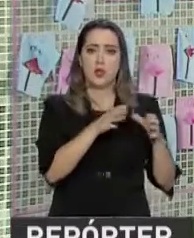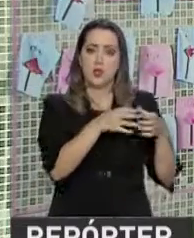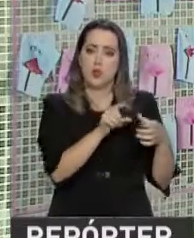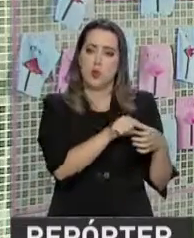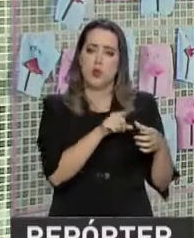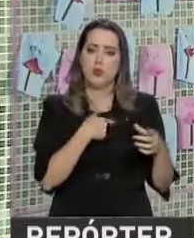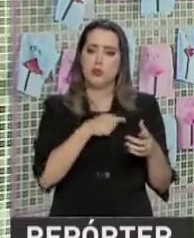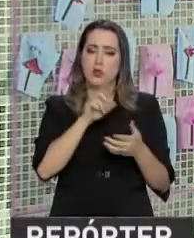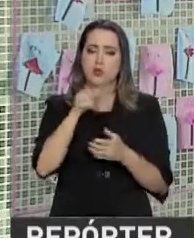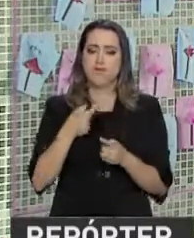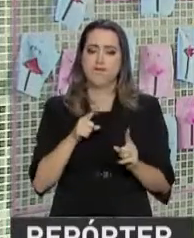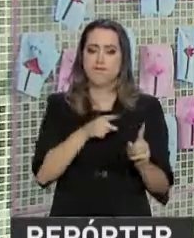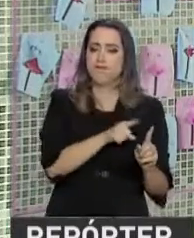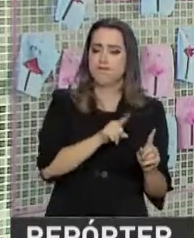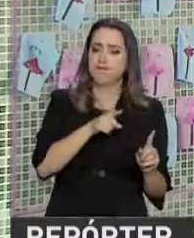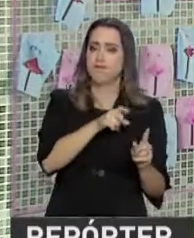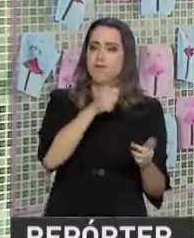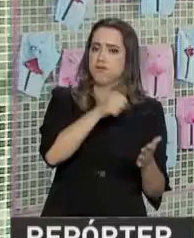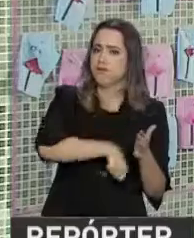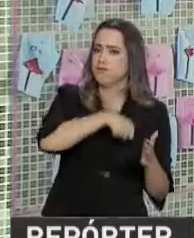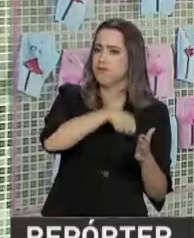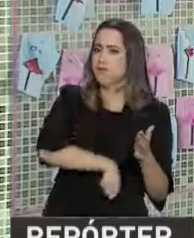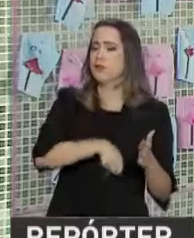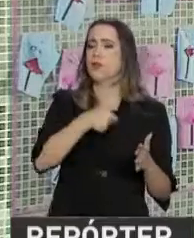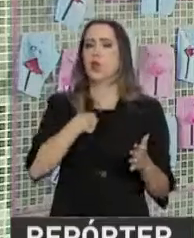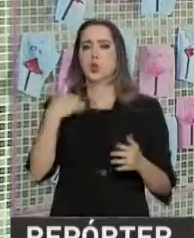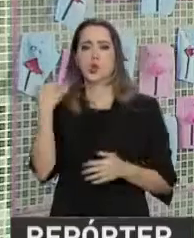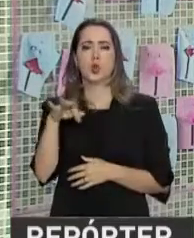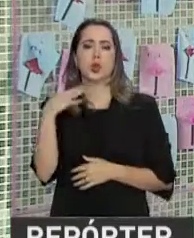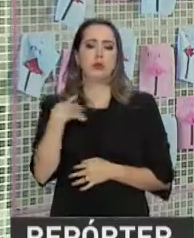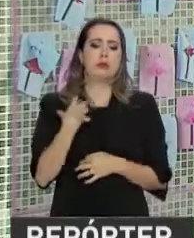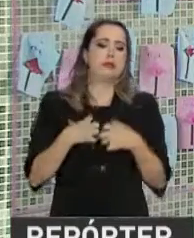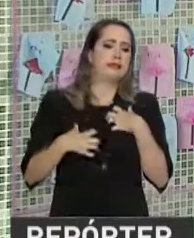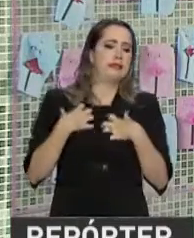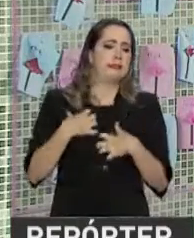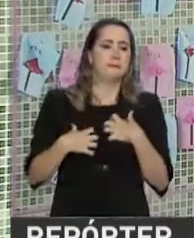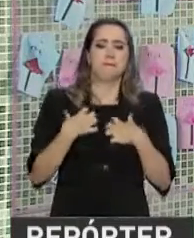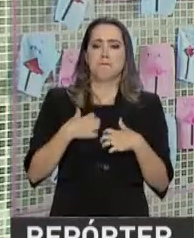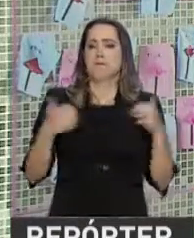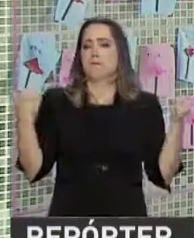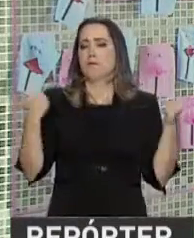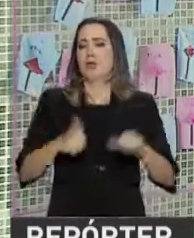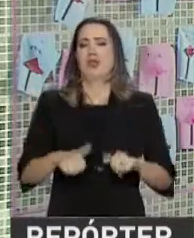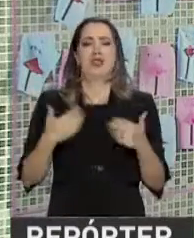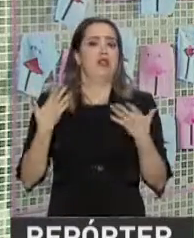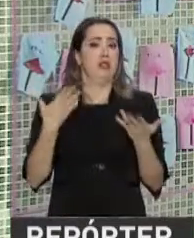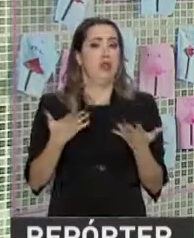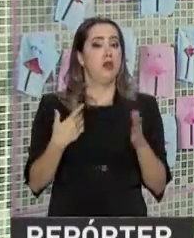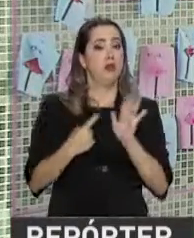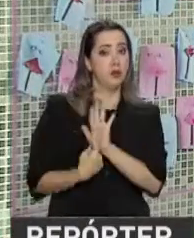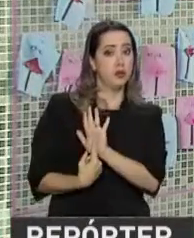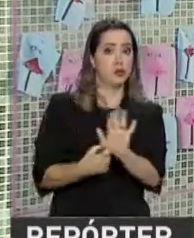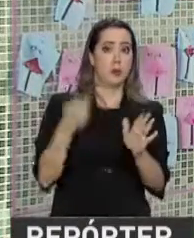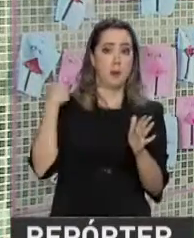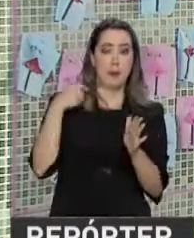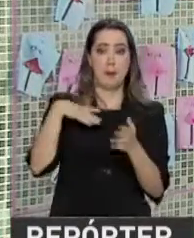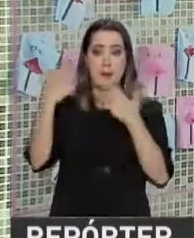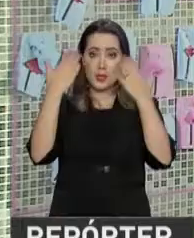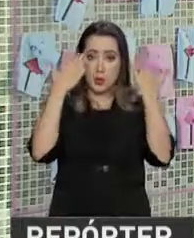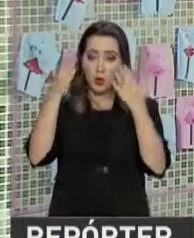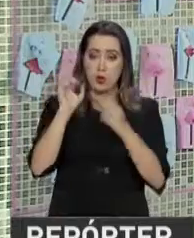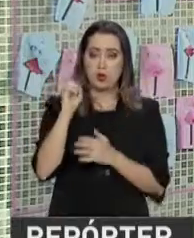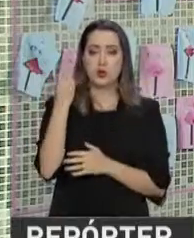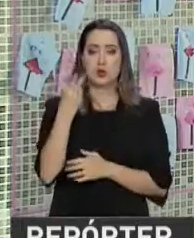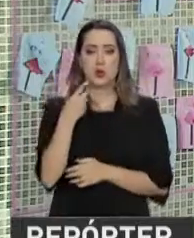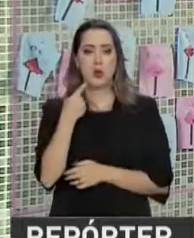causar dor e angústia a vítima ele pode se apresentar em forma de agressão psicológica com insultos xingamentos